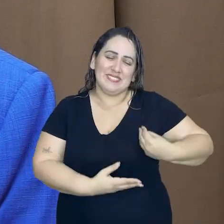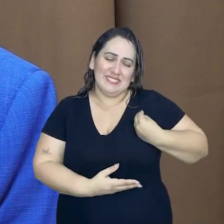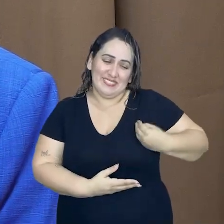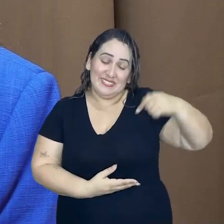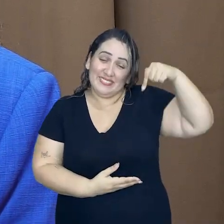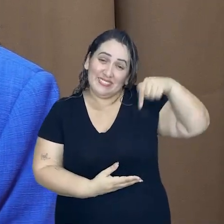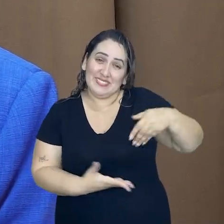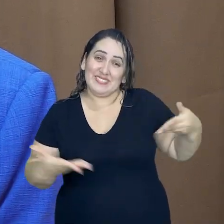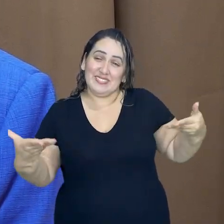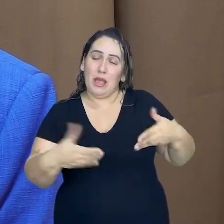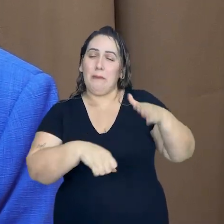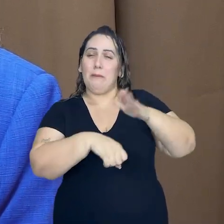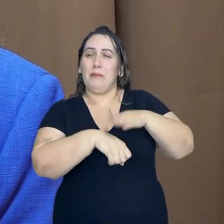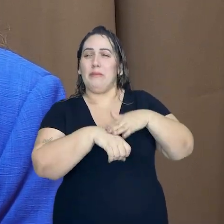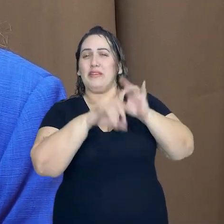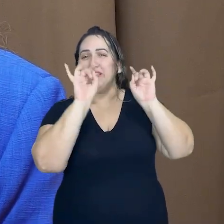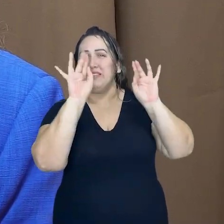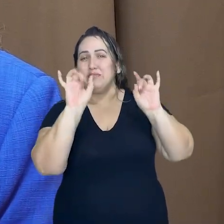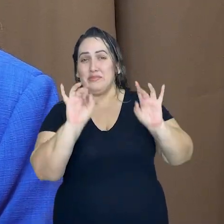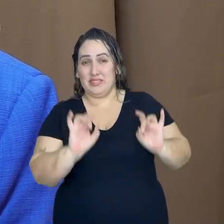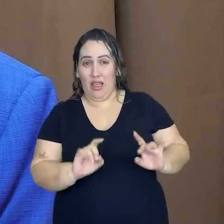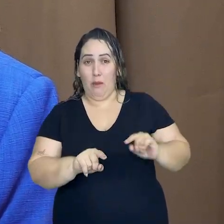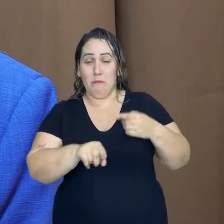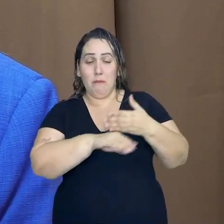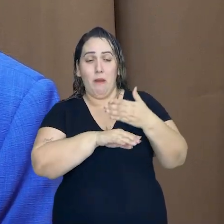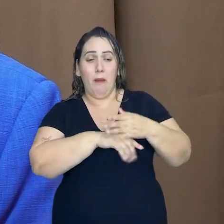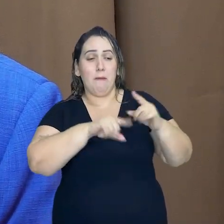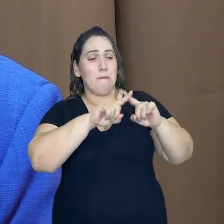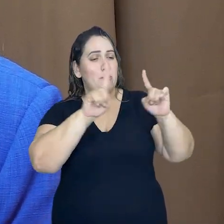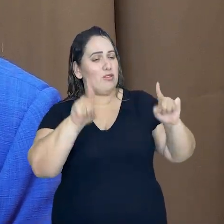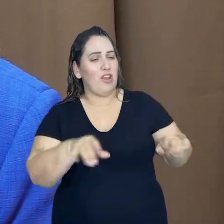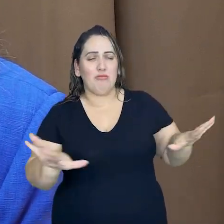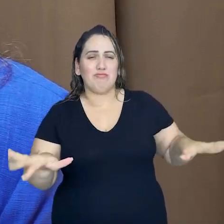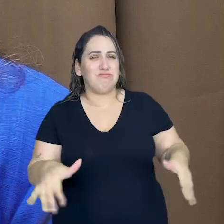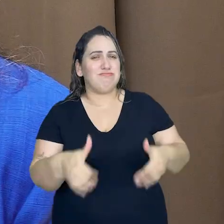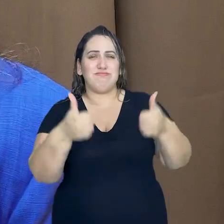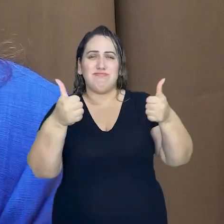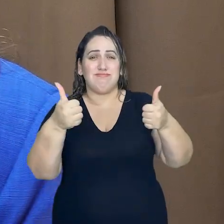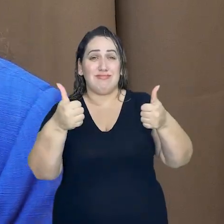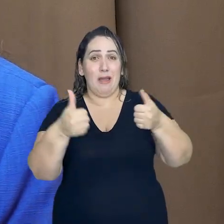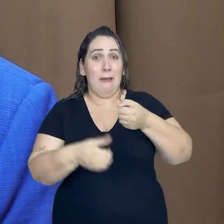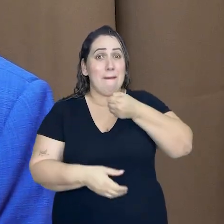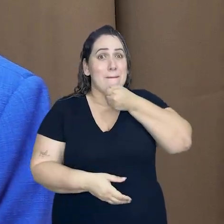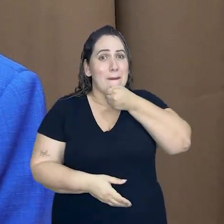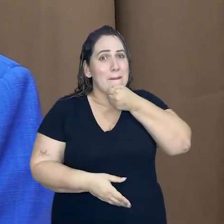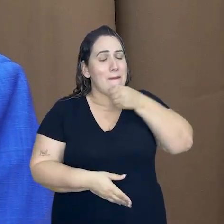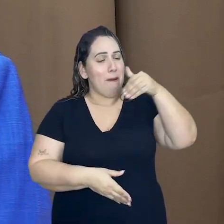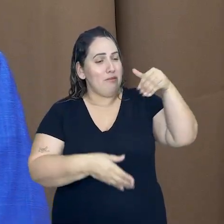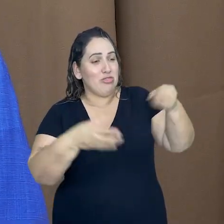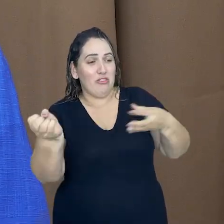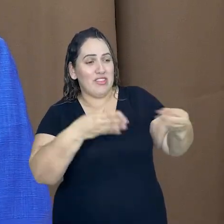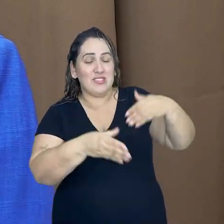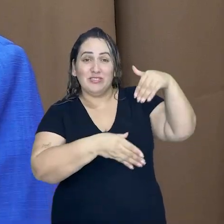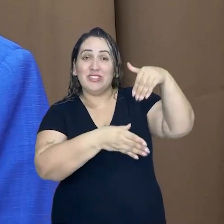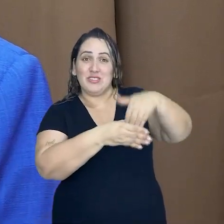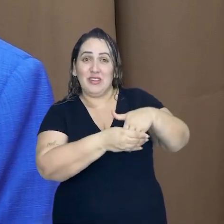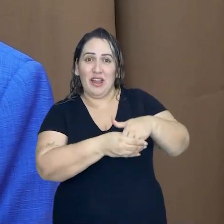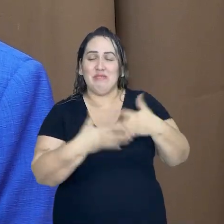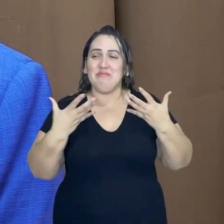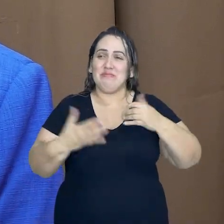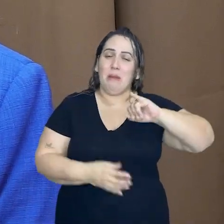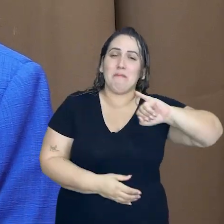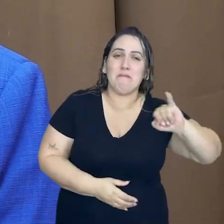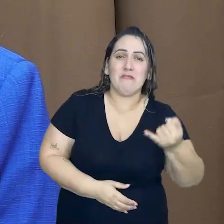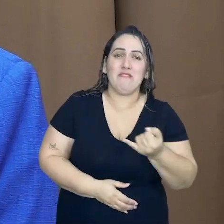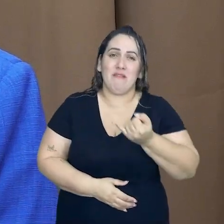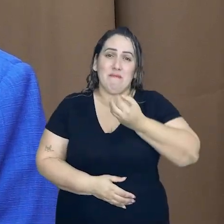aqui. Nesse momento, né, nesse projeto fabuloso, né, que é o Vozes da Inovação Eleitoral. Eu quero